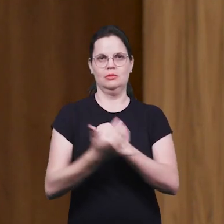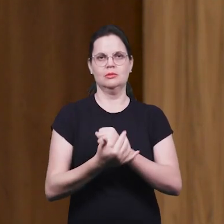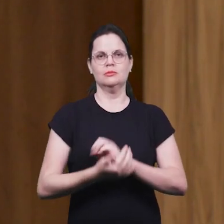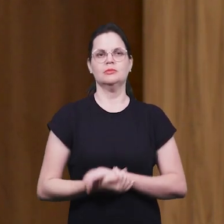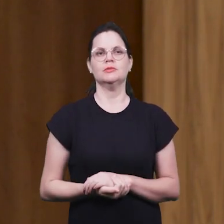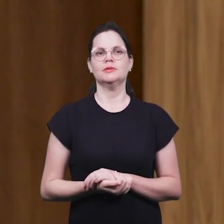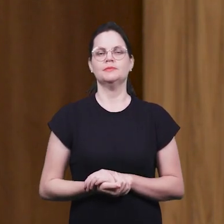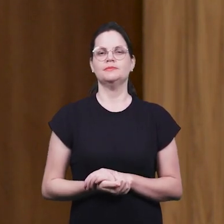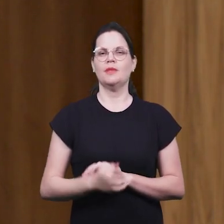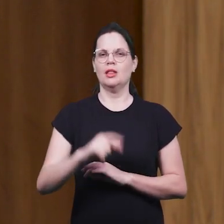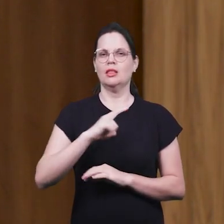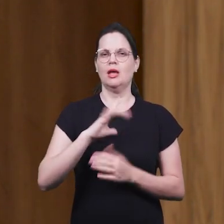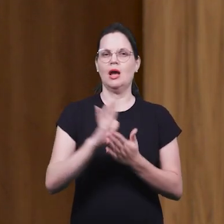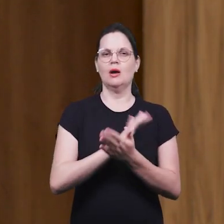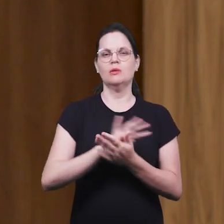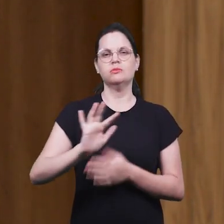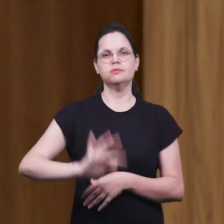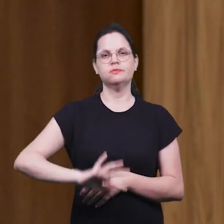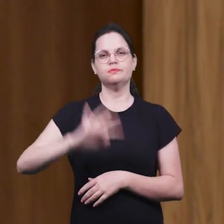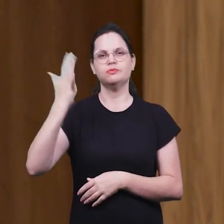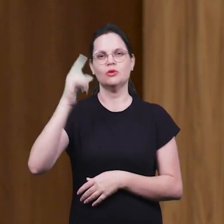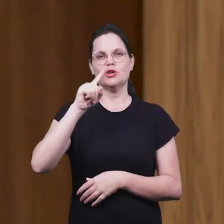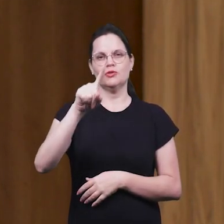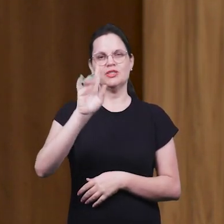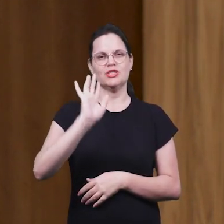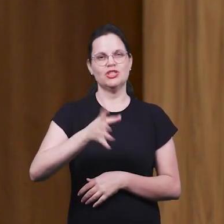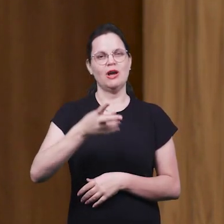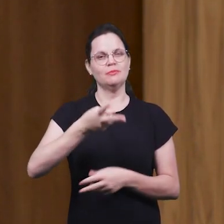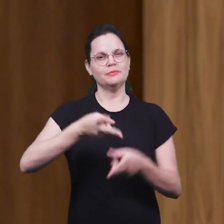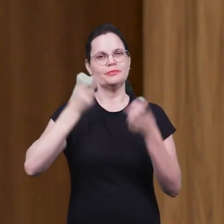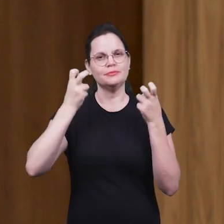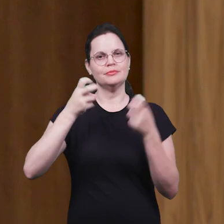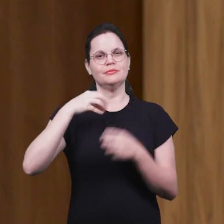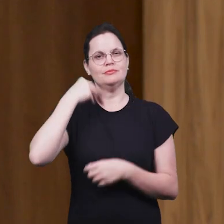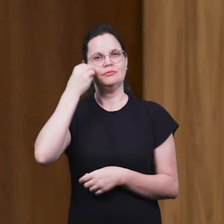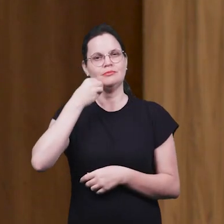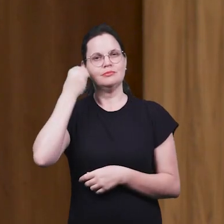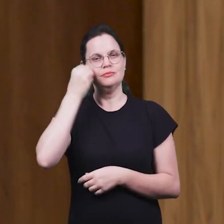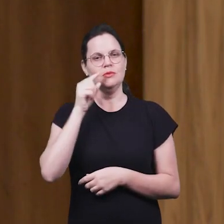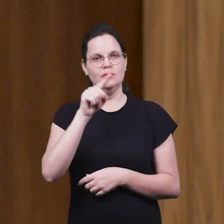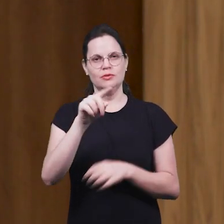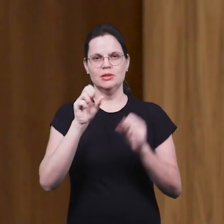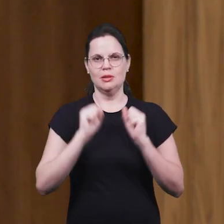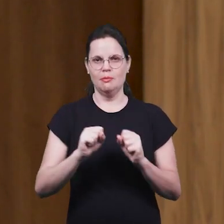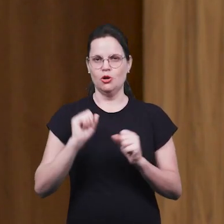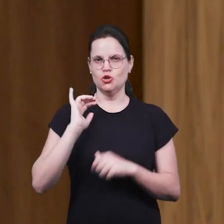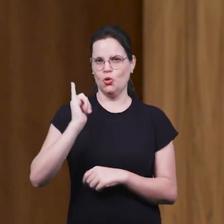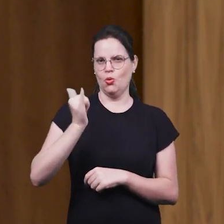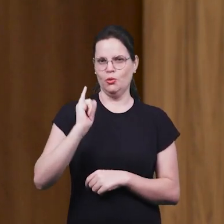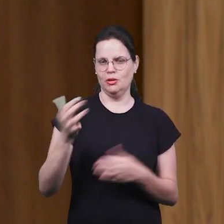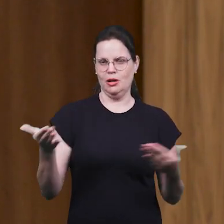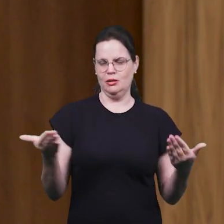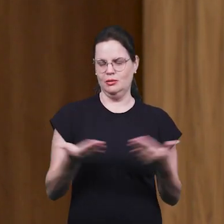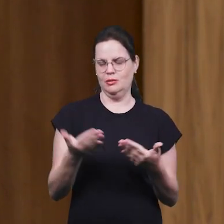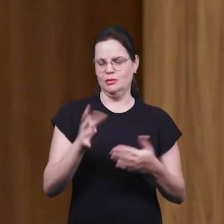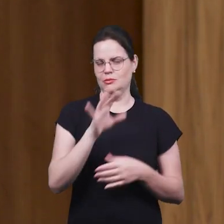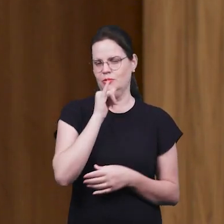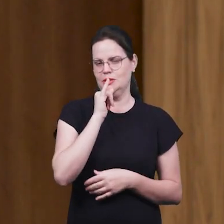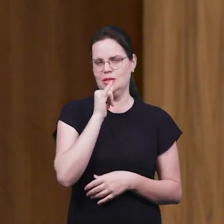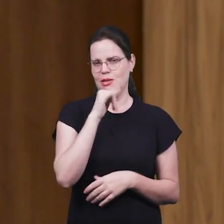Covid-19, tem algum caso específico que o senhor já lidou, que o senhor poderia trazer aqui para